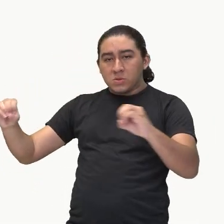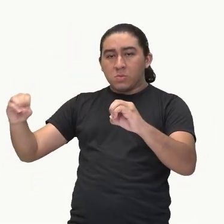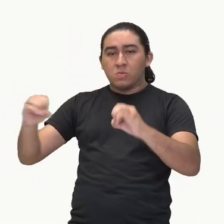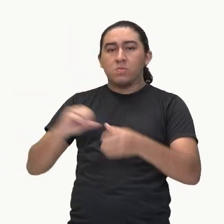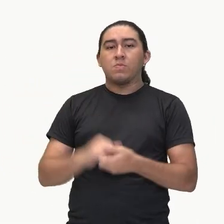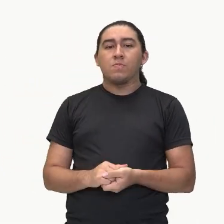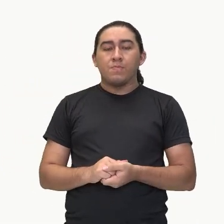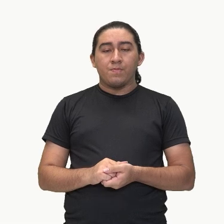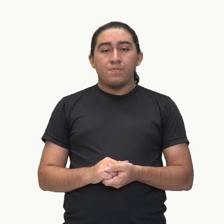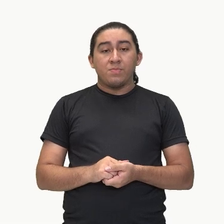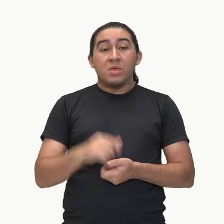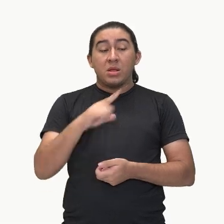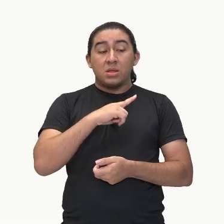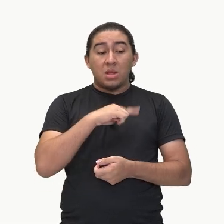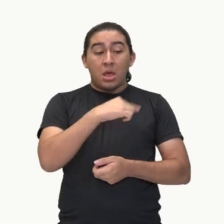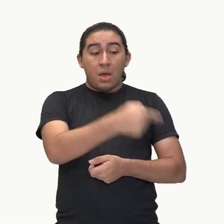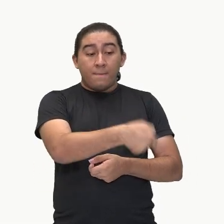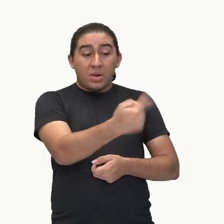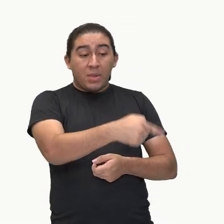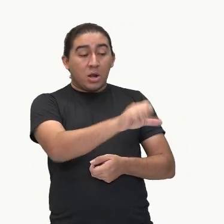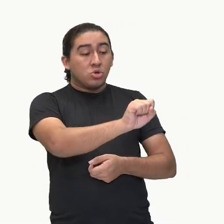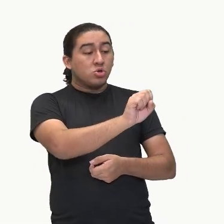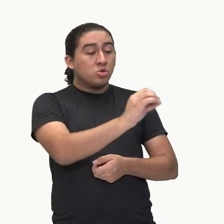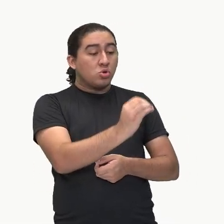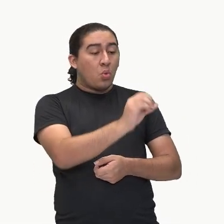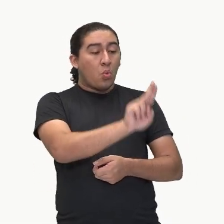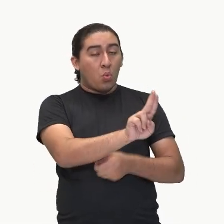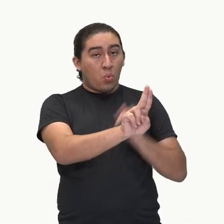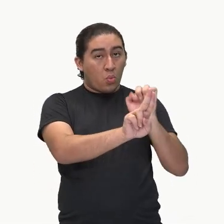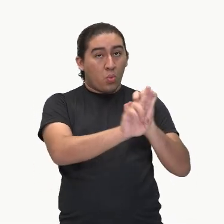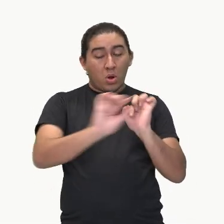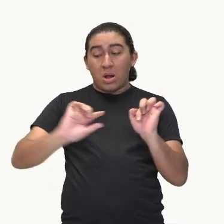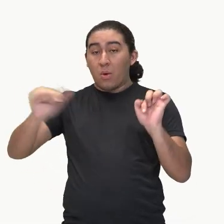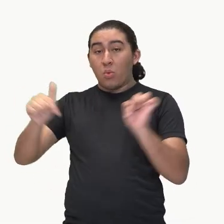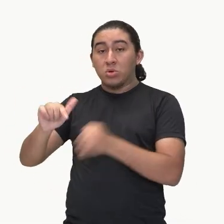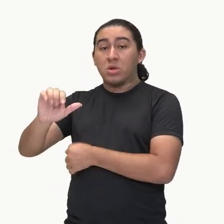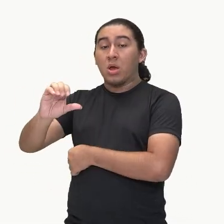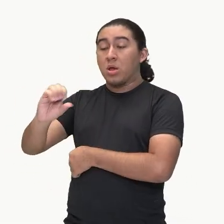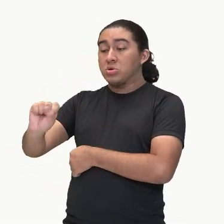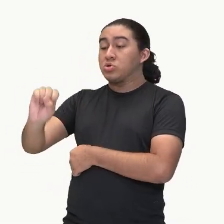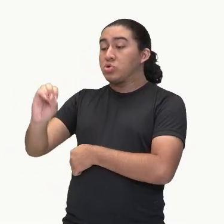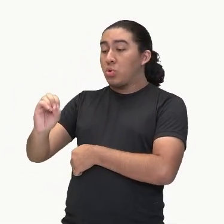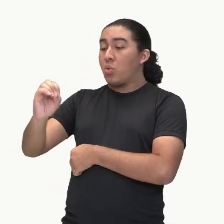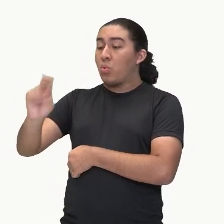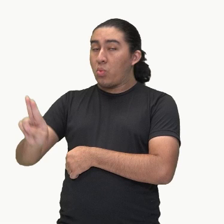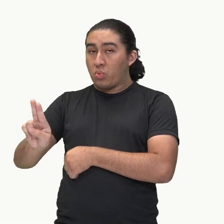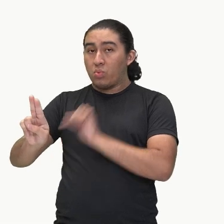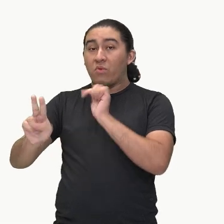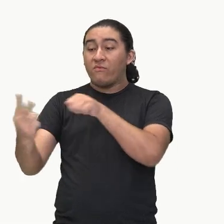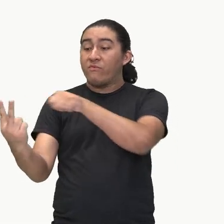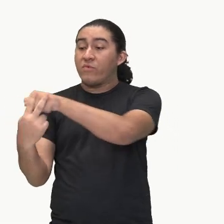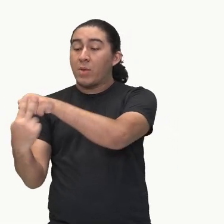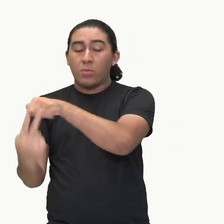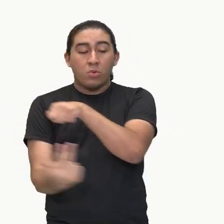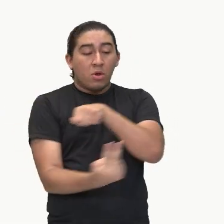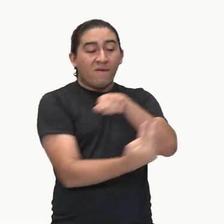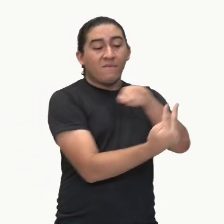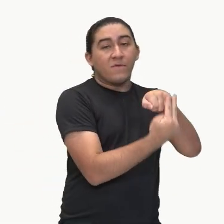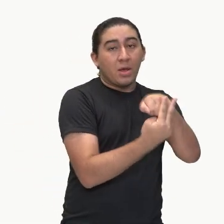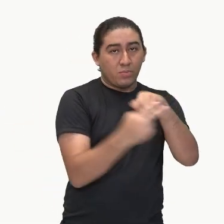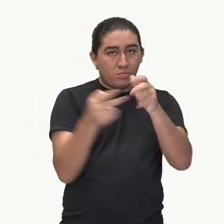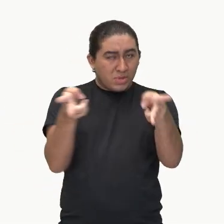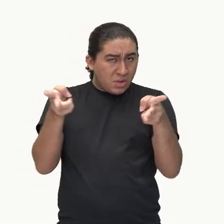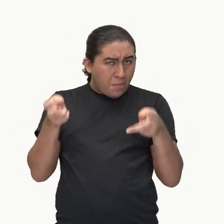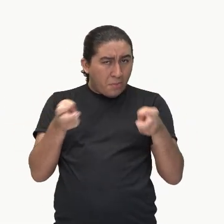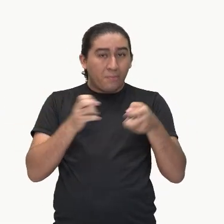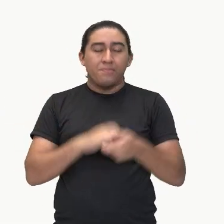primeira e tenho novamente a forma verbal sou na segunda. Então, de fato, são duas orações, ok? E aí, pessoal,